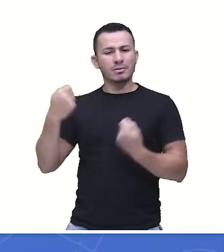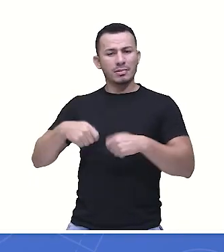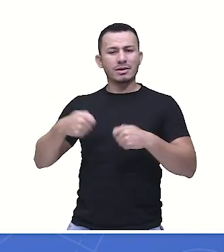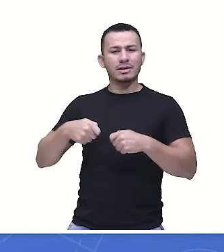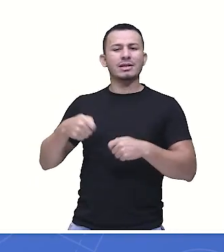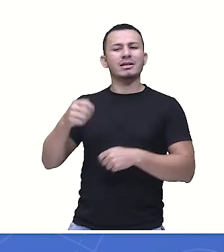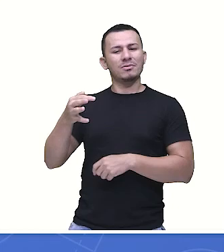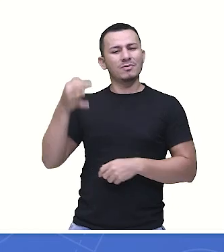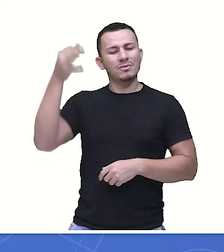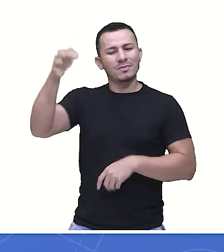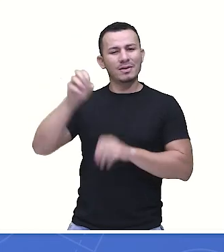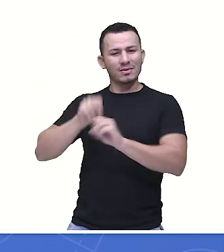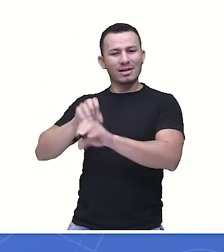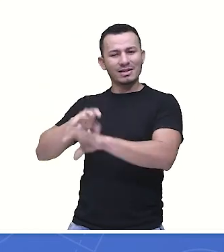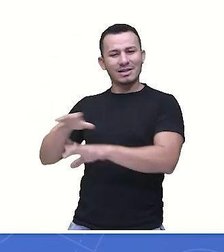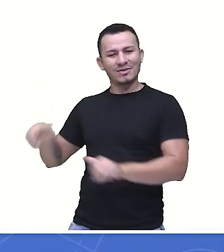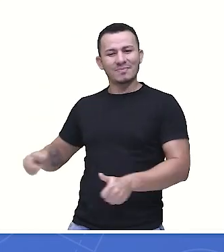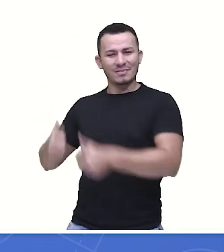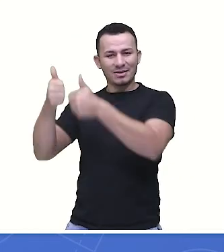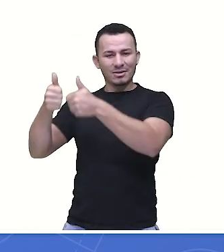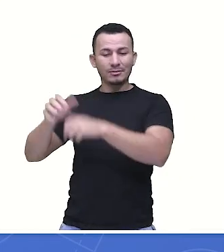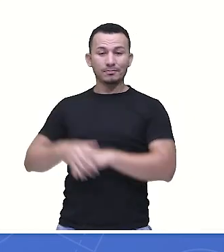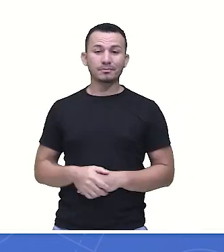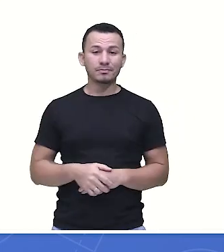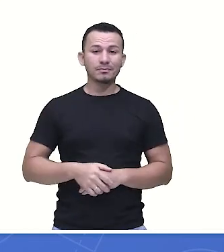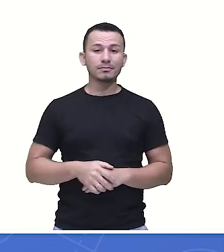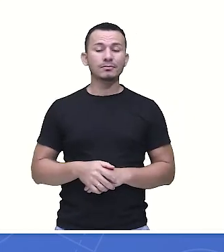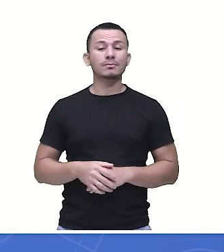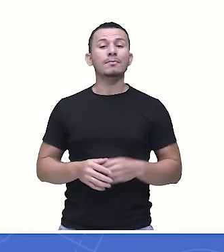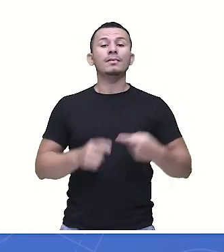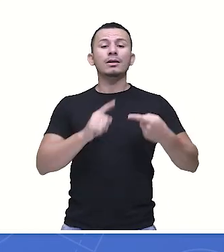futuro. Vamos lá? Então, o primeiro saber, qual é?